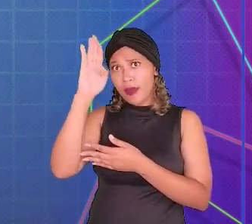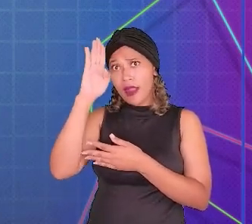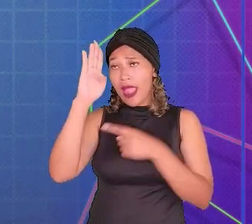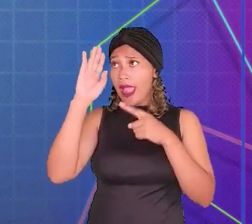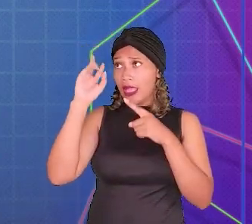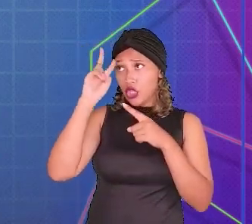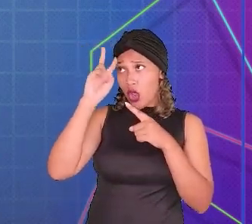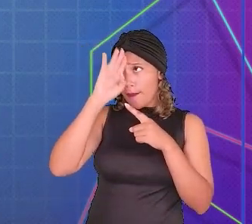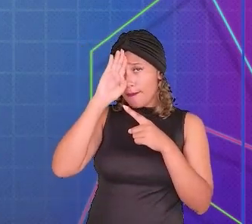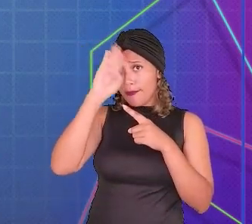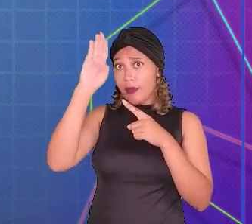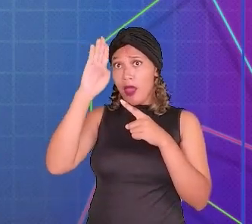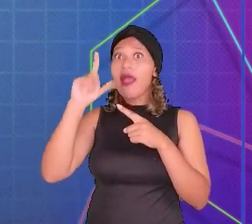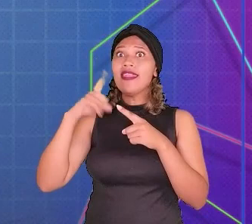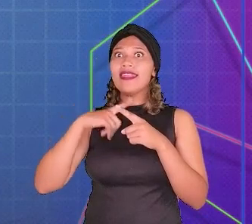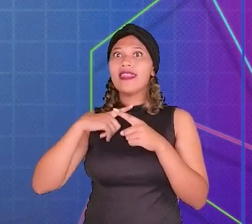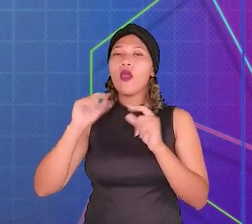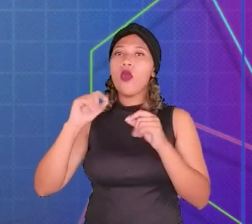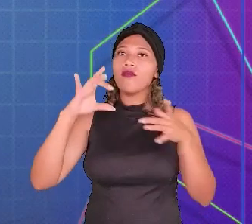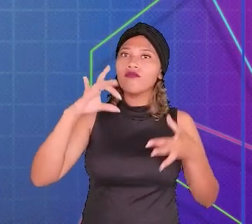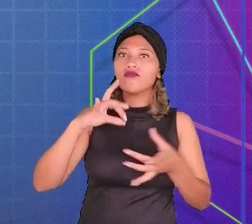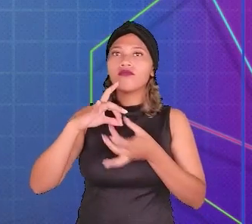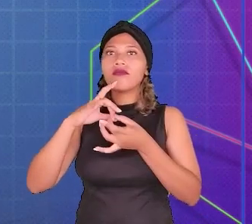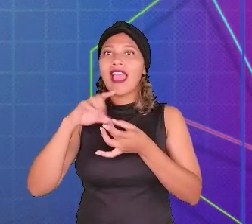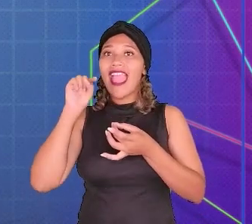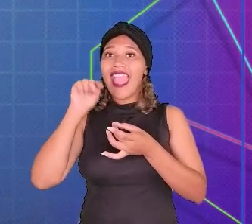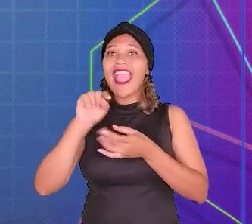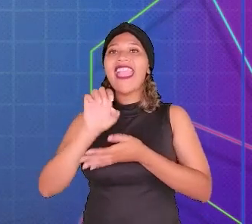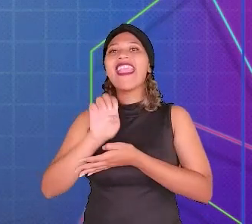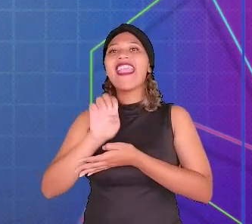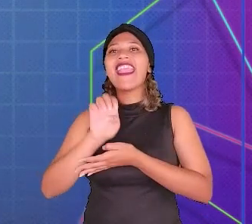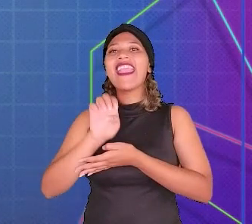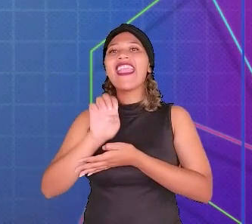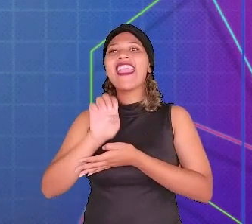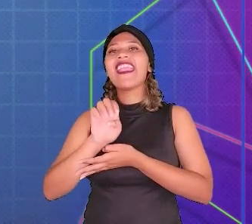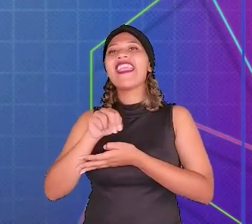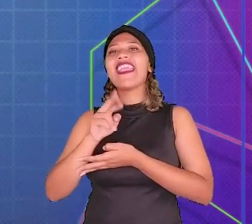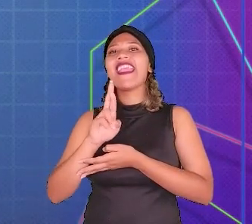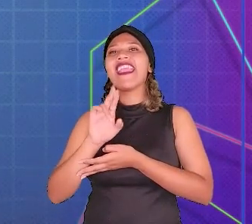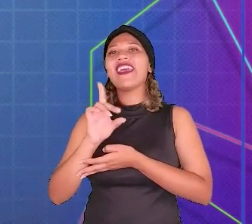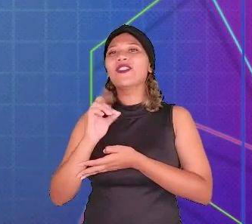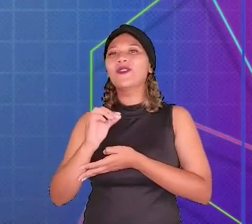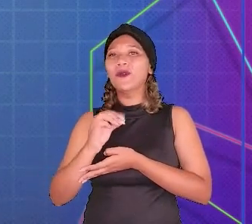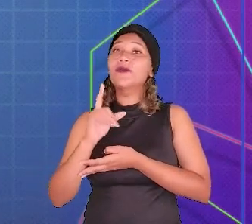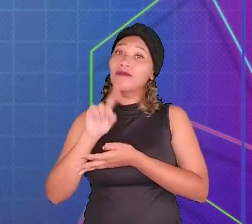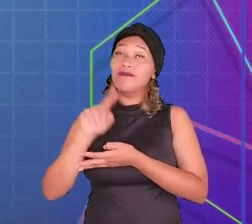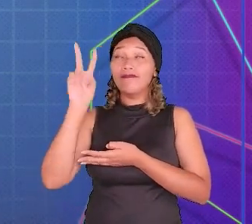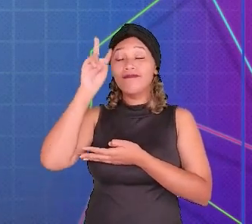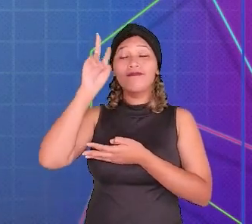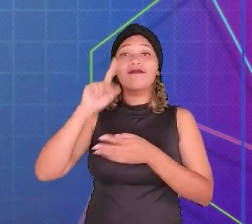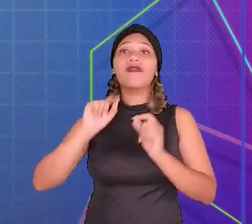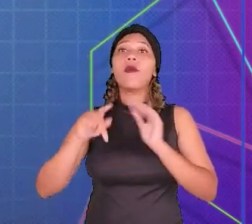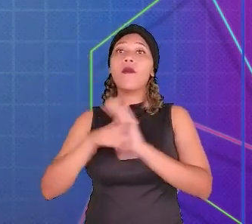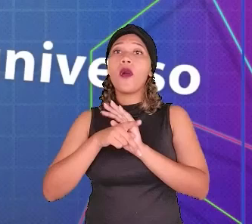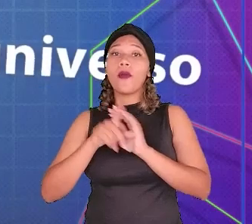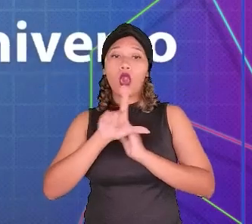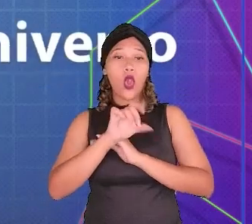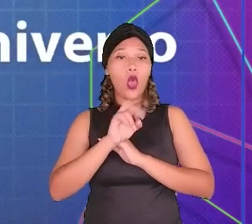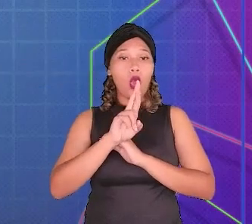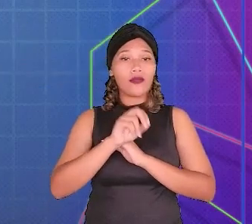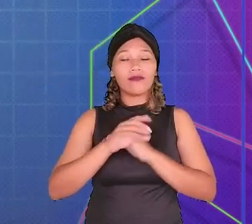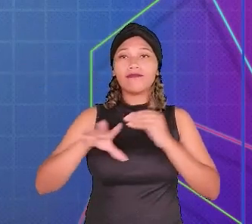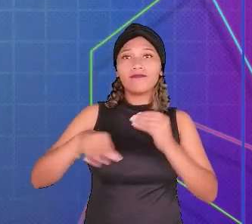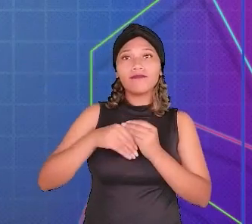história principal que move a narrativa do protagonista é o enredo. Reforço, enredo. A lore é a história sobre informações do